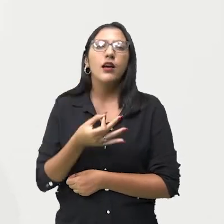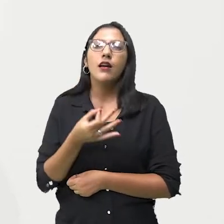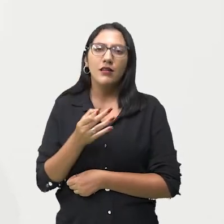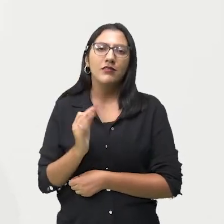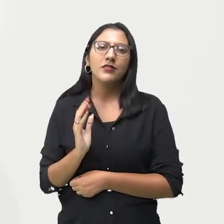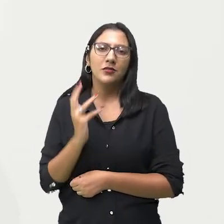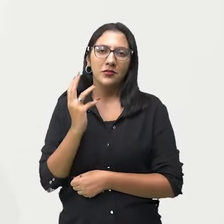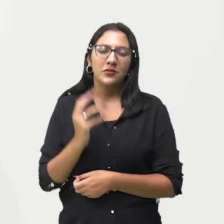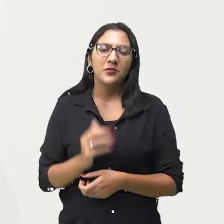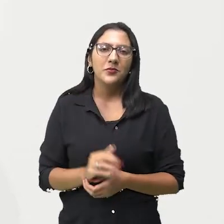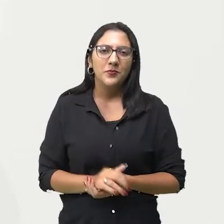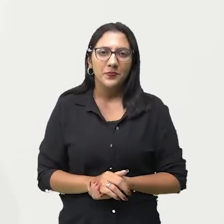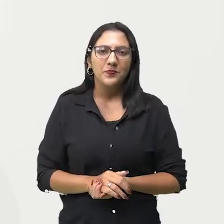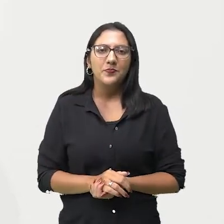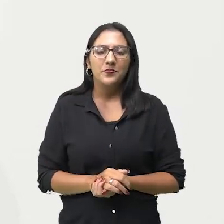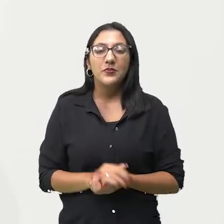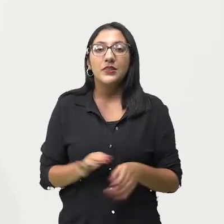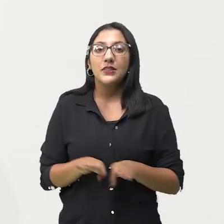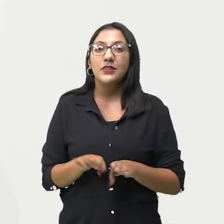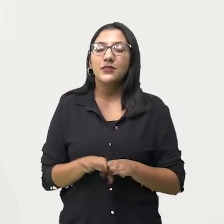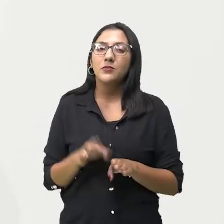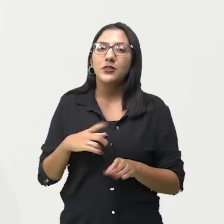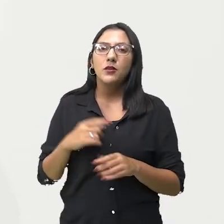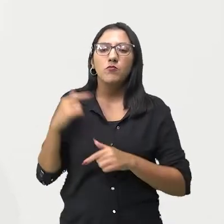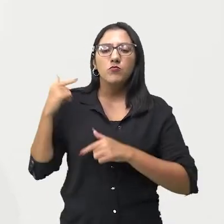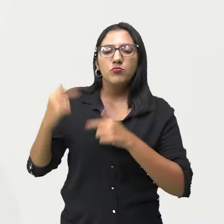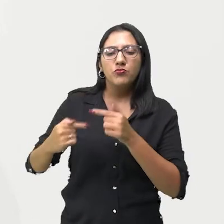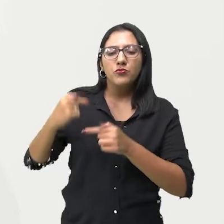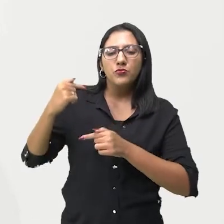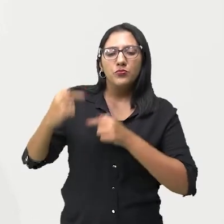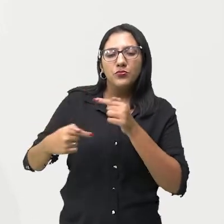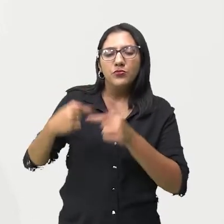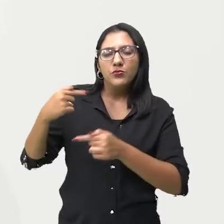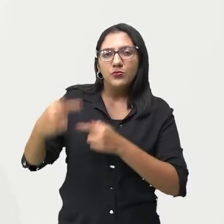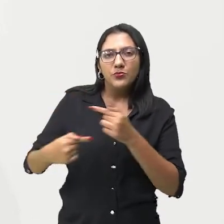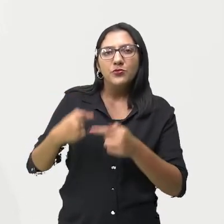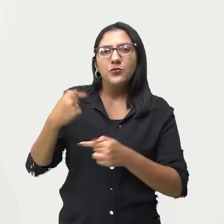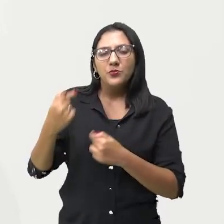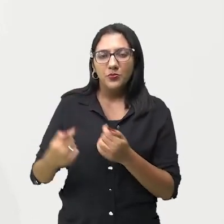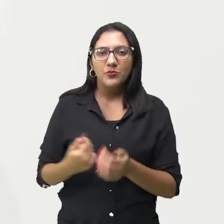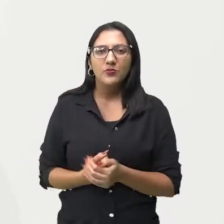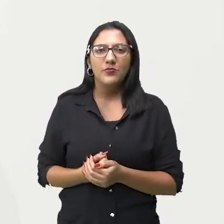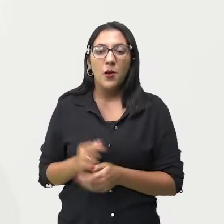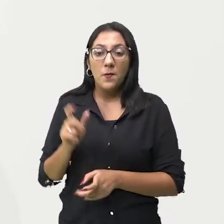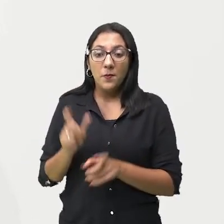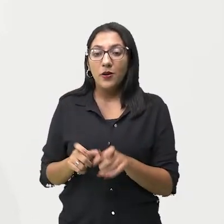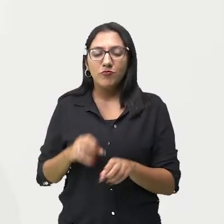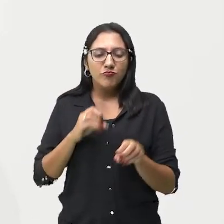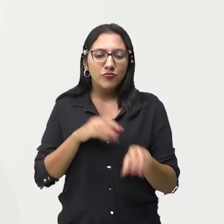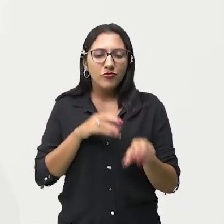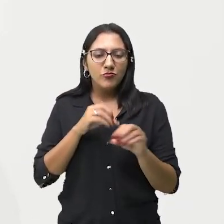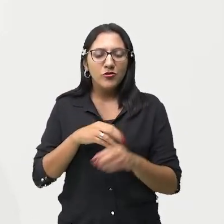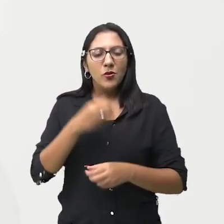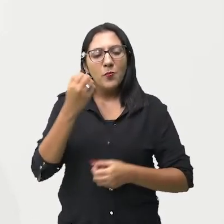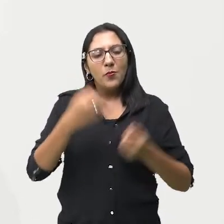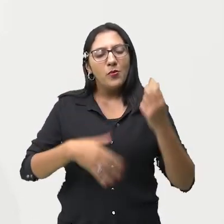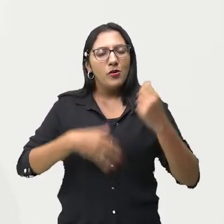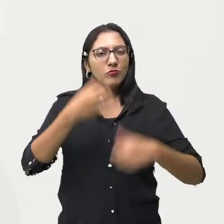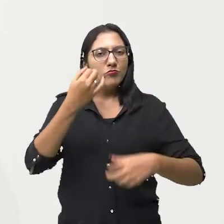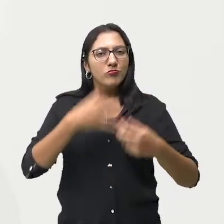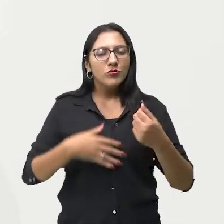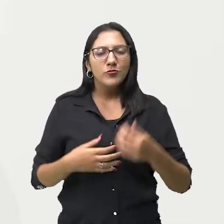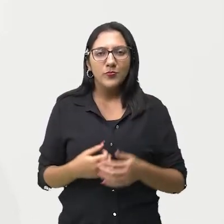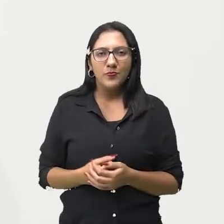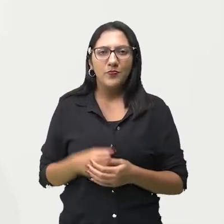com exatidão e que foram passadas de geração para geração por meio da fala das pessoas, né?